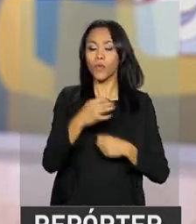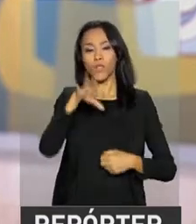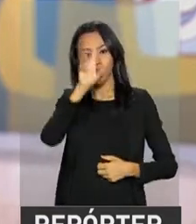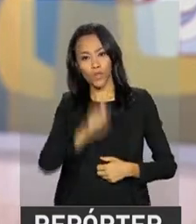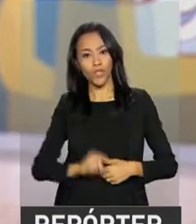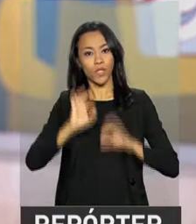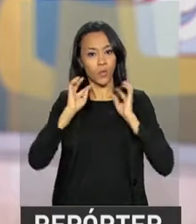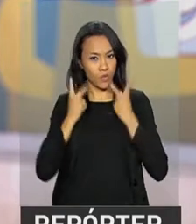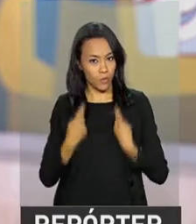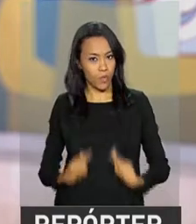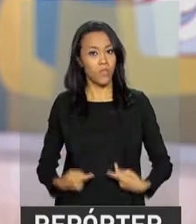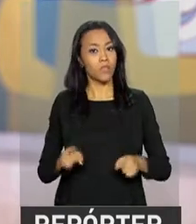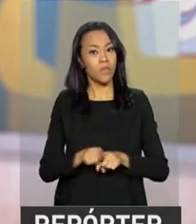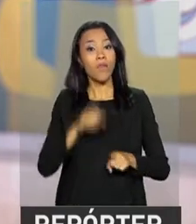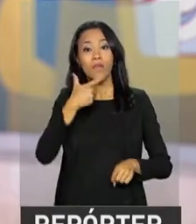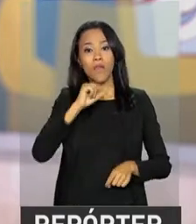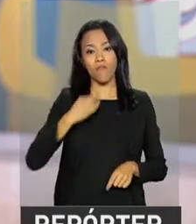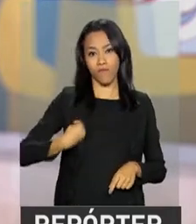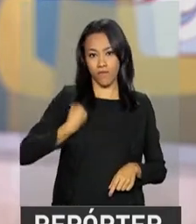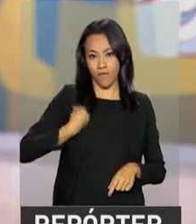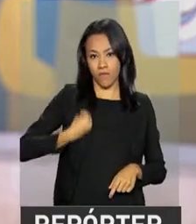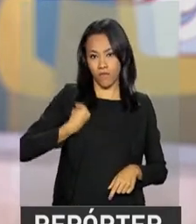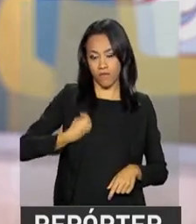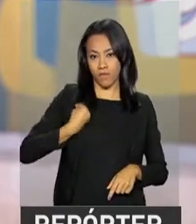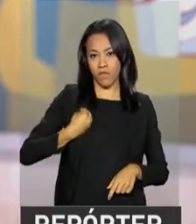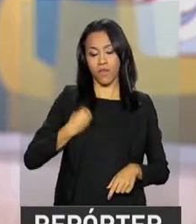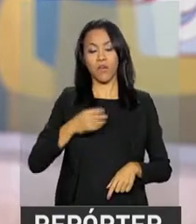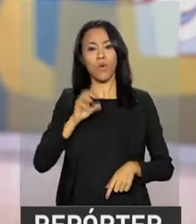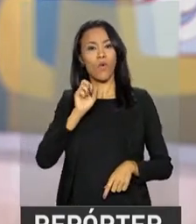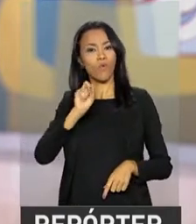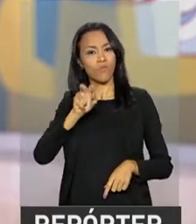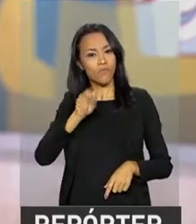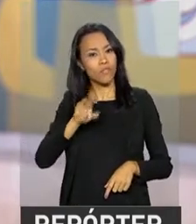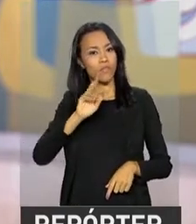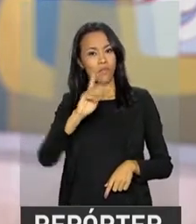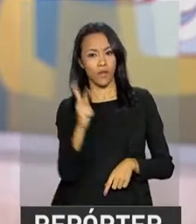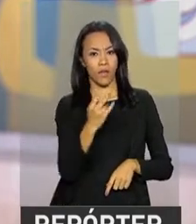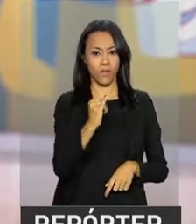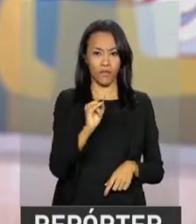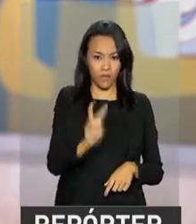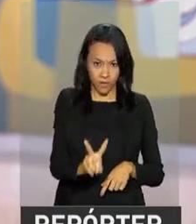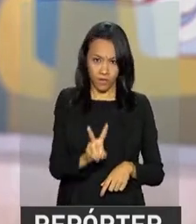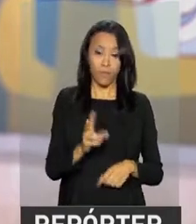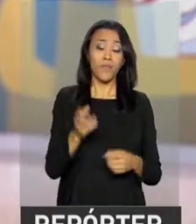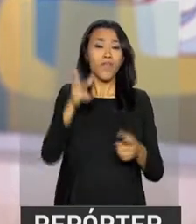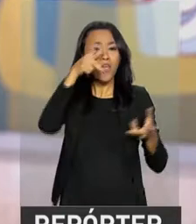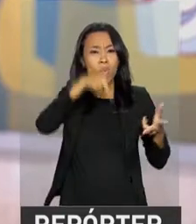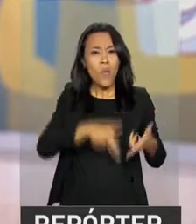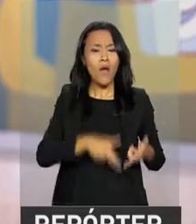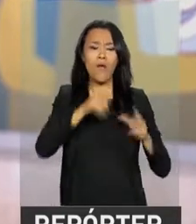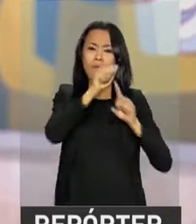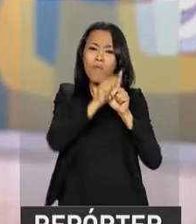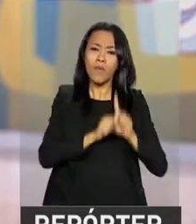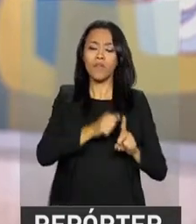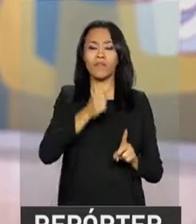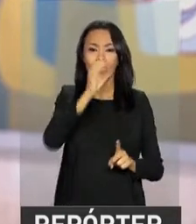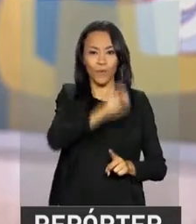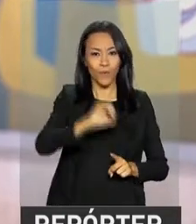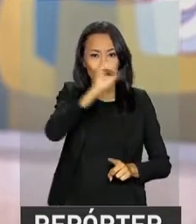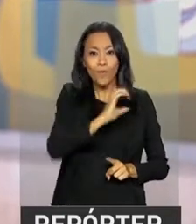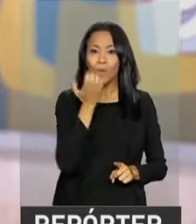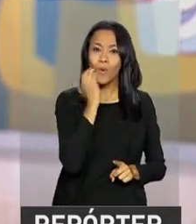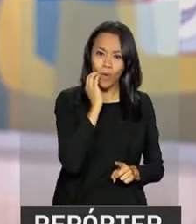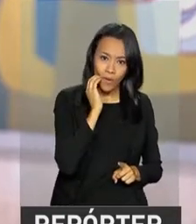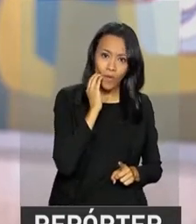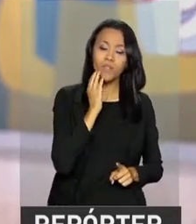que vivem com hiv e aids a exemplo do que ocorre com o outubro rosa que mobiliza a sociedade no combate